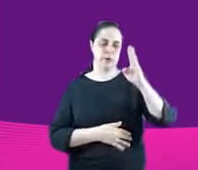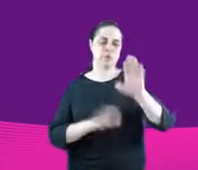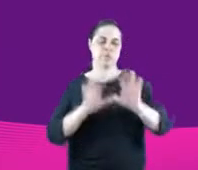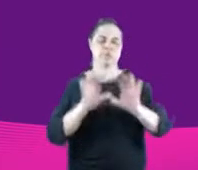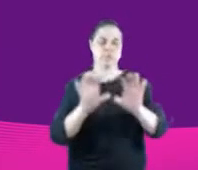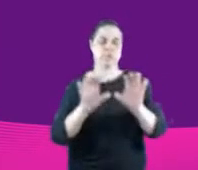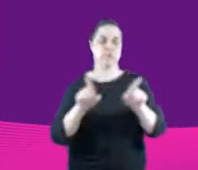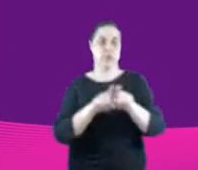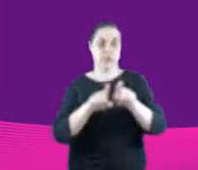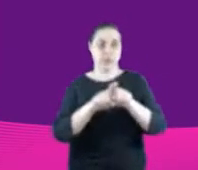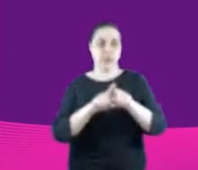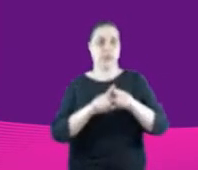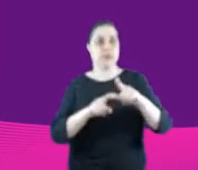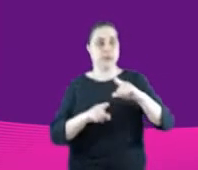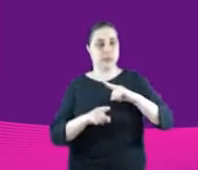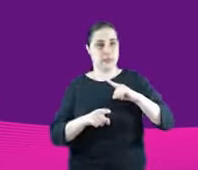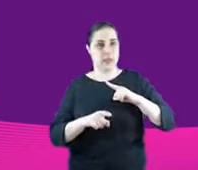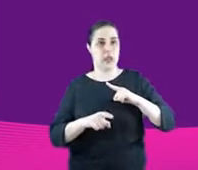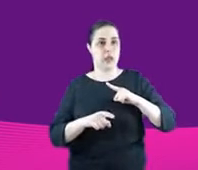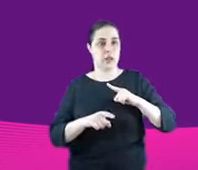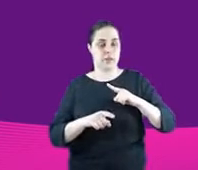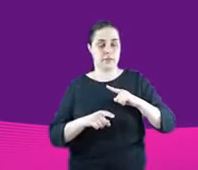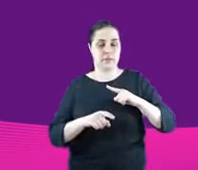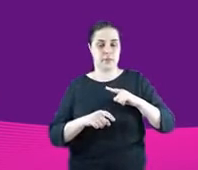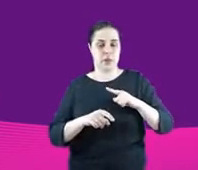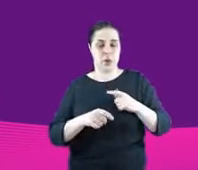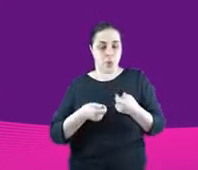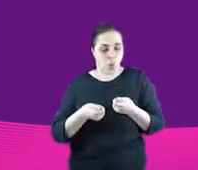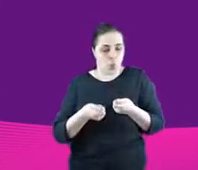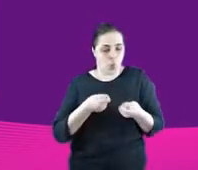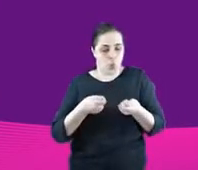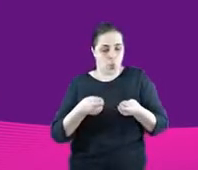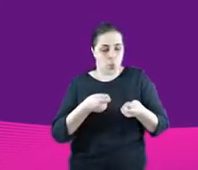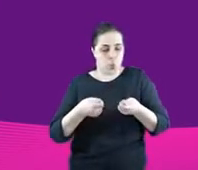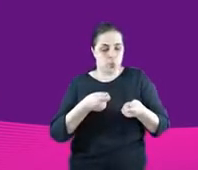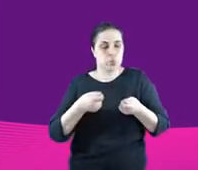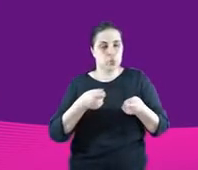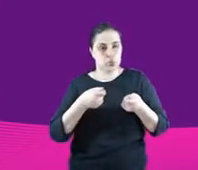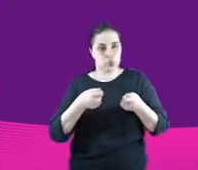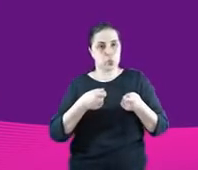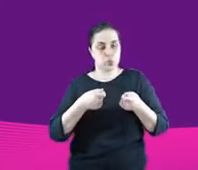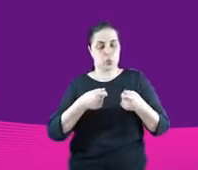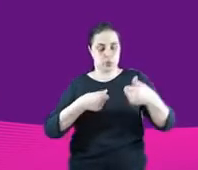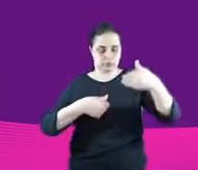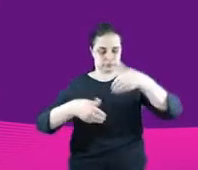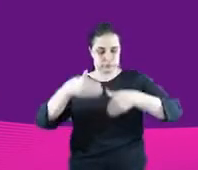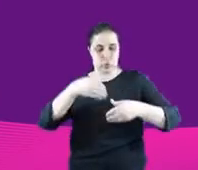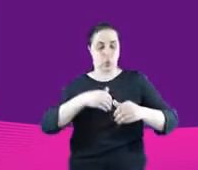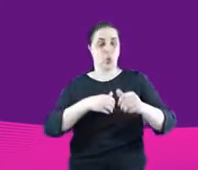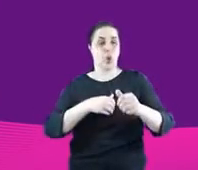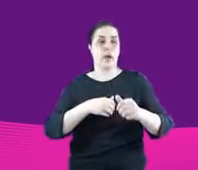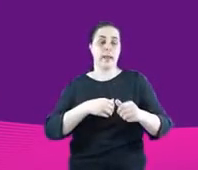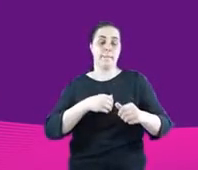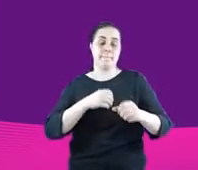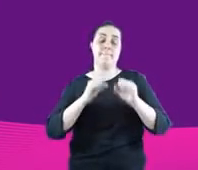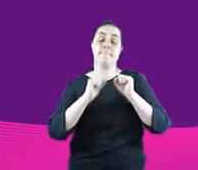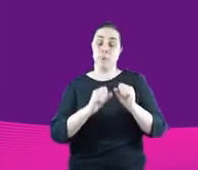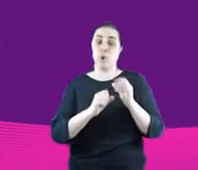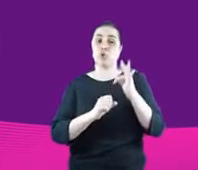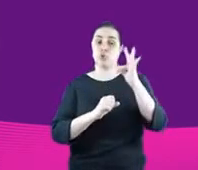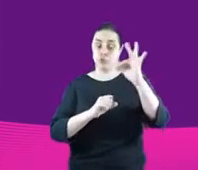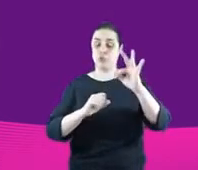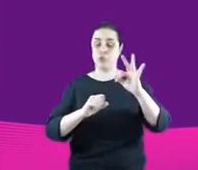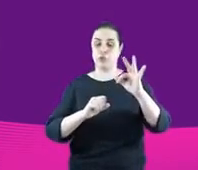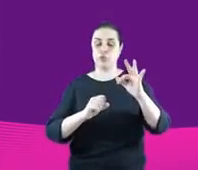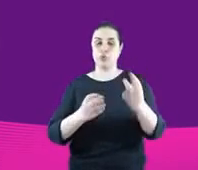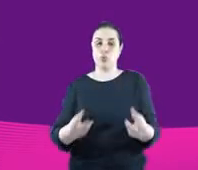e platina, que está sendo incorporada agora na rotina de mama, também podem causar leucemias. Tá? O câncer de